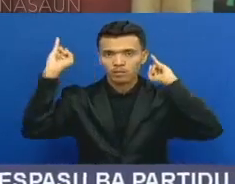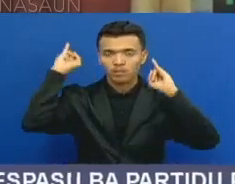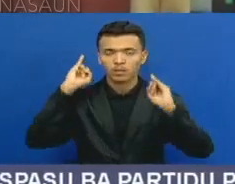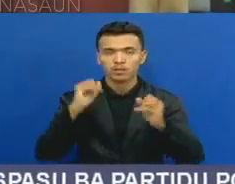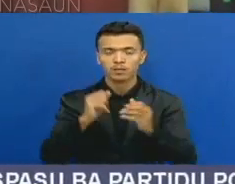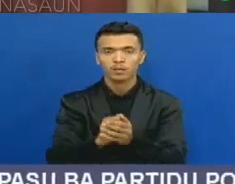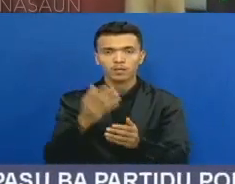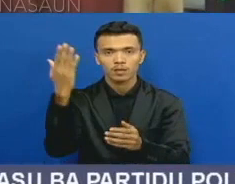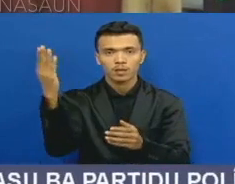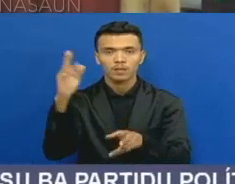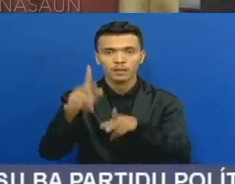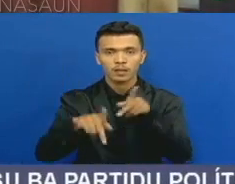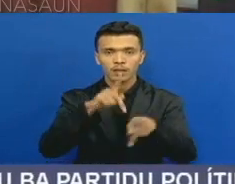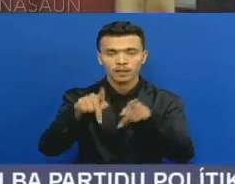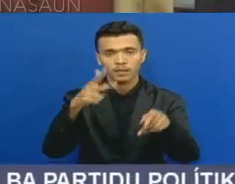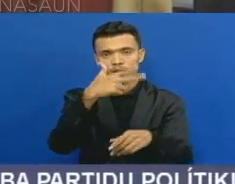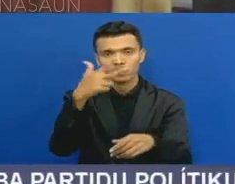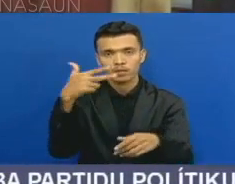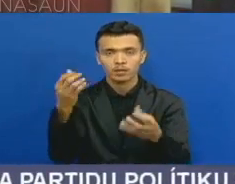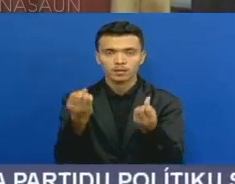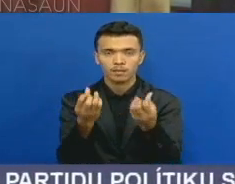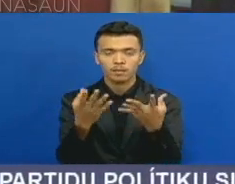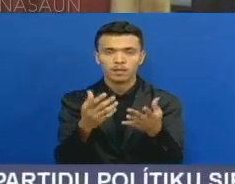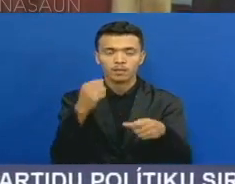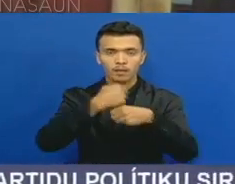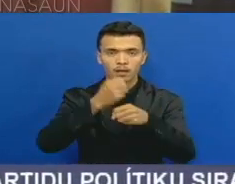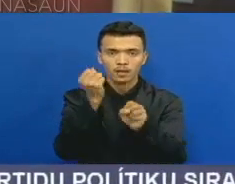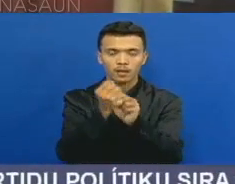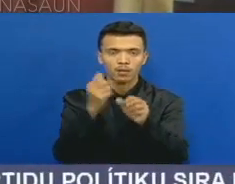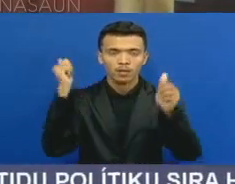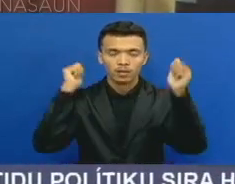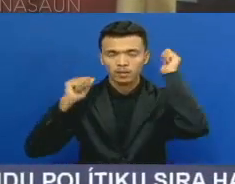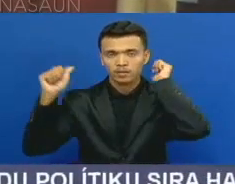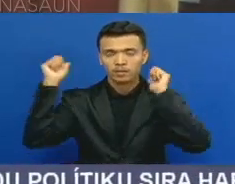kata kena ba estranziru barak maka halo la aktif dadi